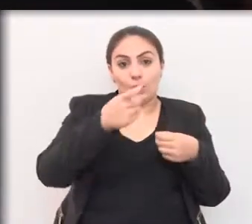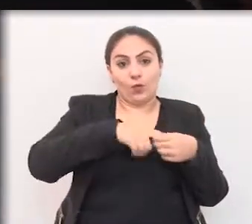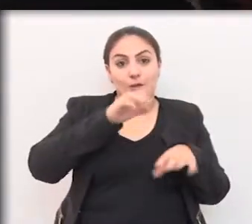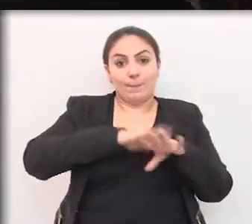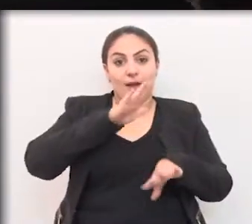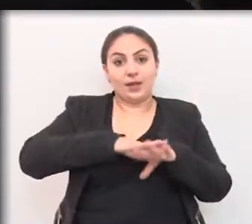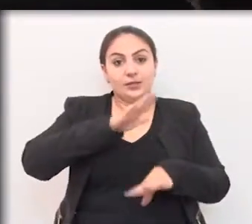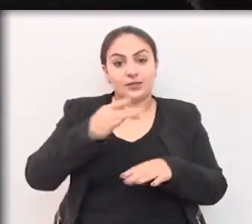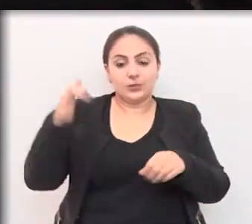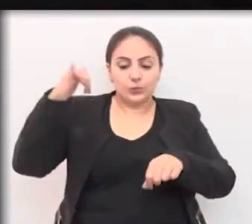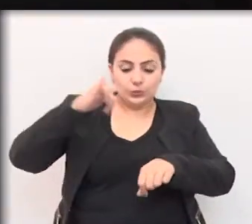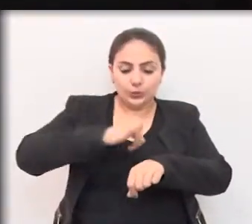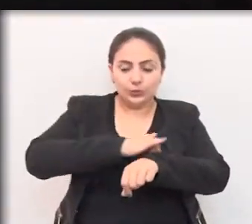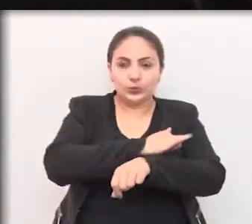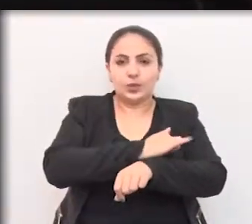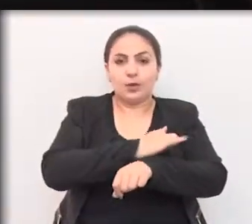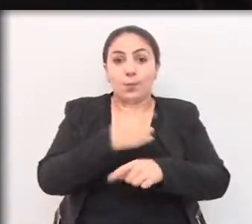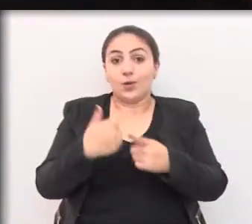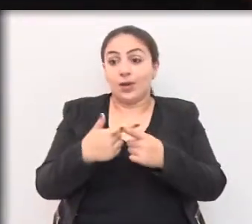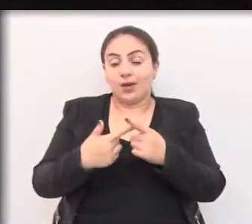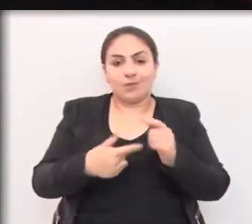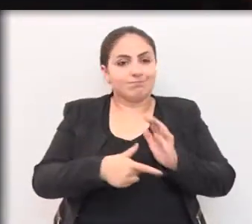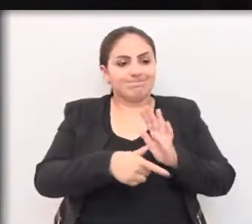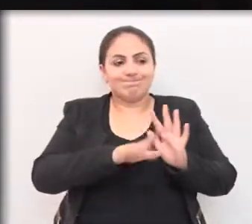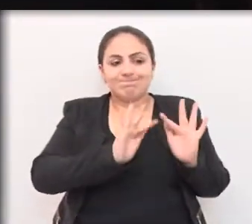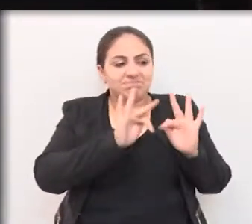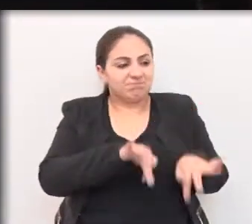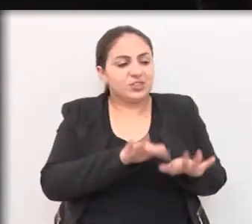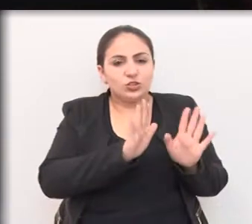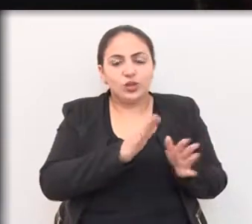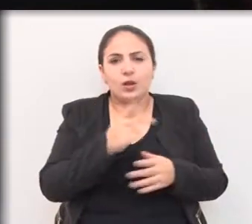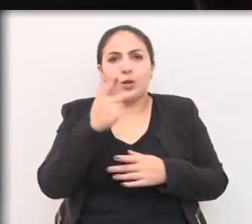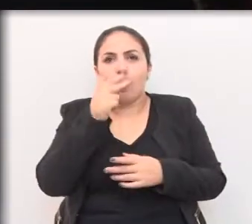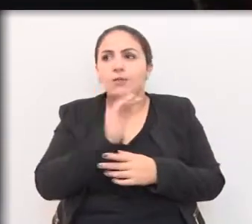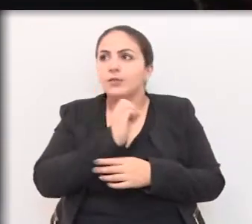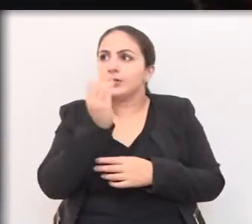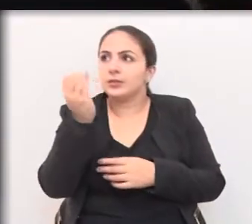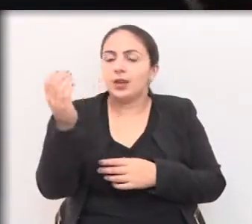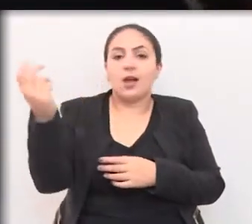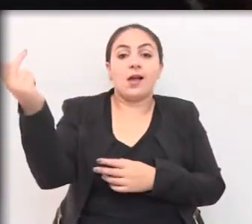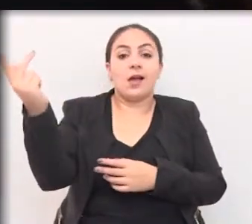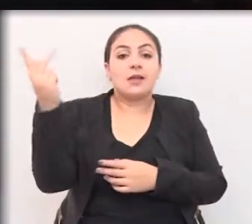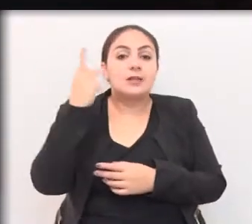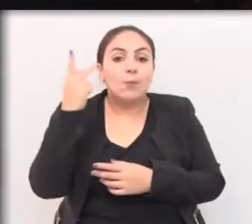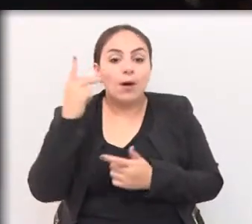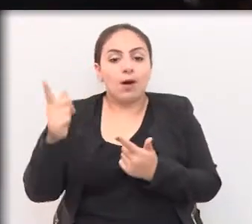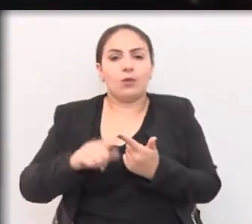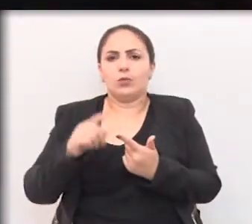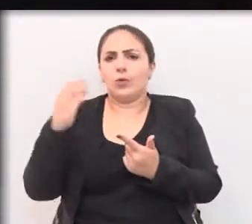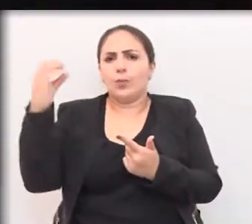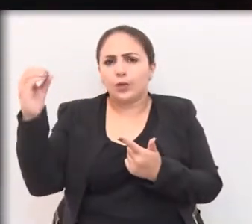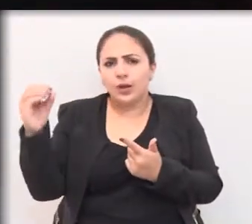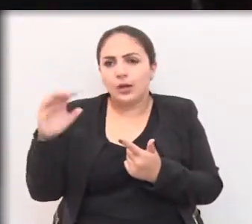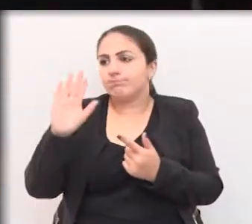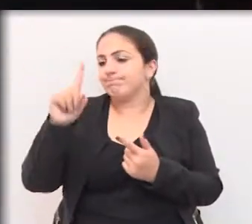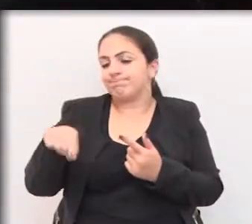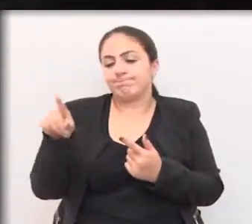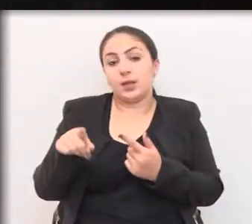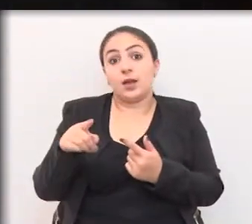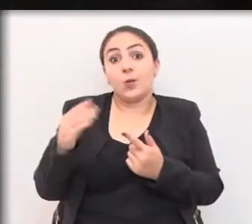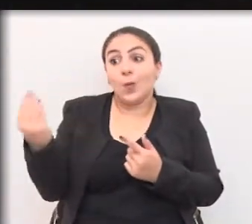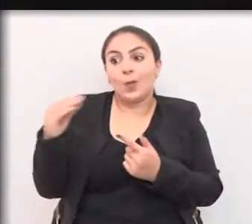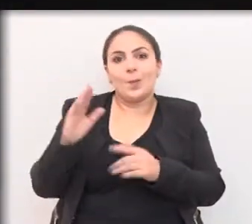alguns voos comerciais que nós não tínhamos mais, né, para São Paulo, para Porto Alegre, e que nós consigamos também